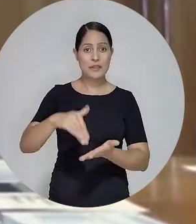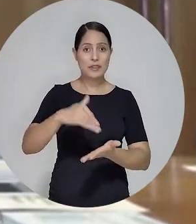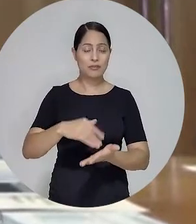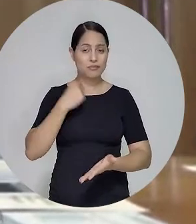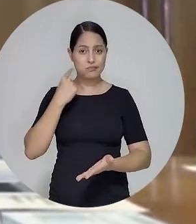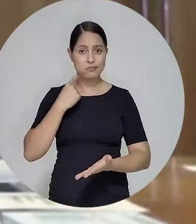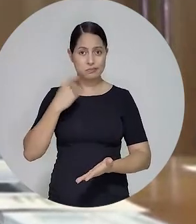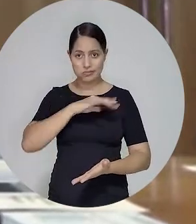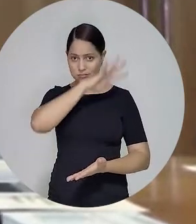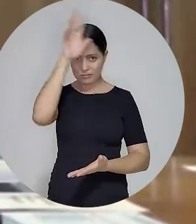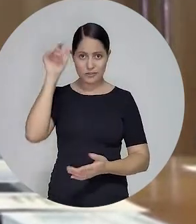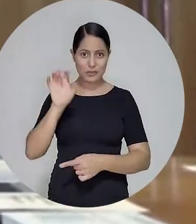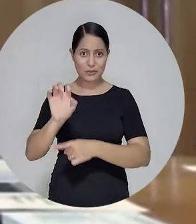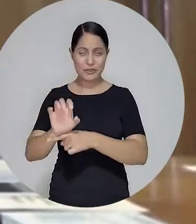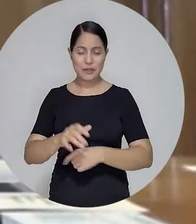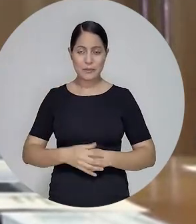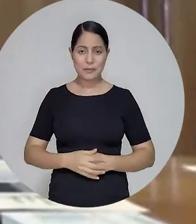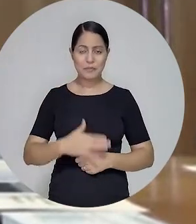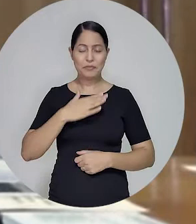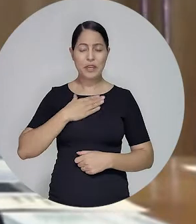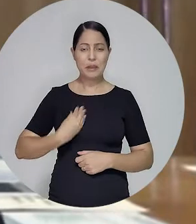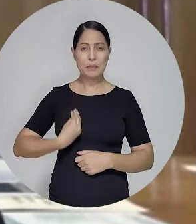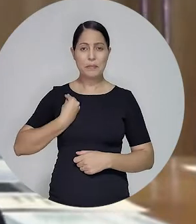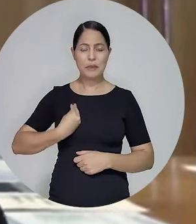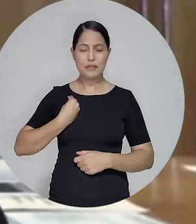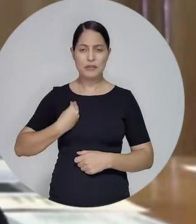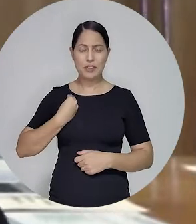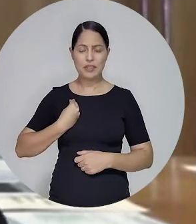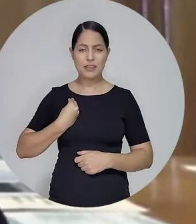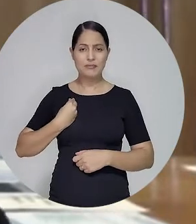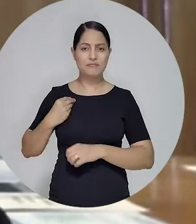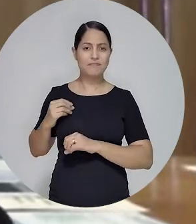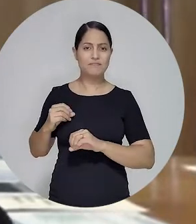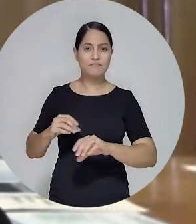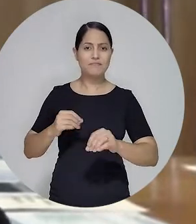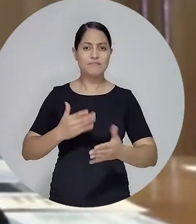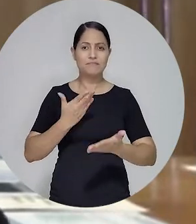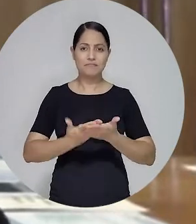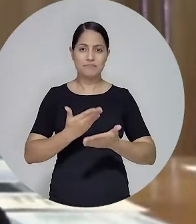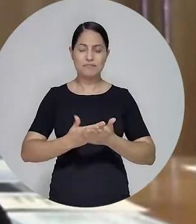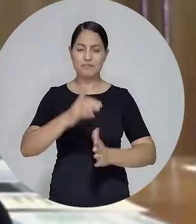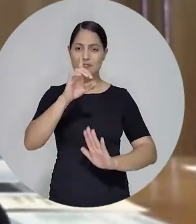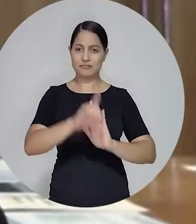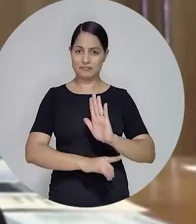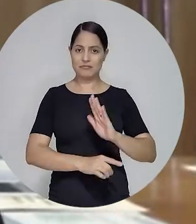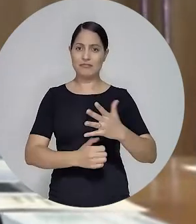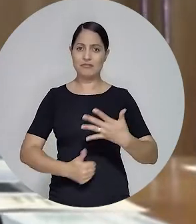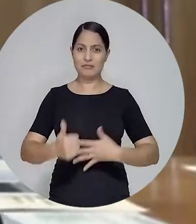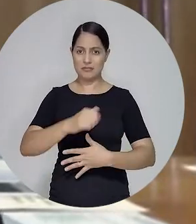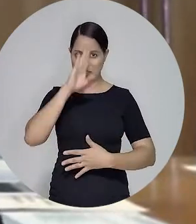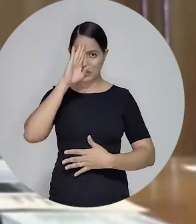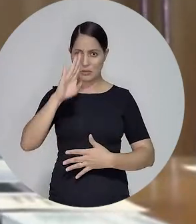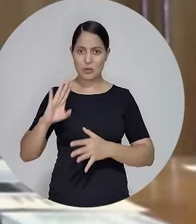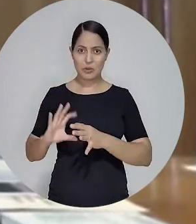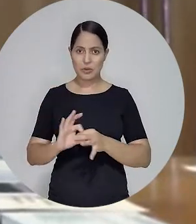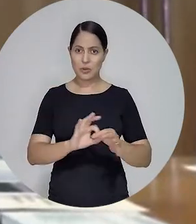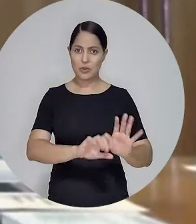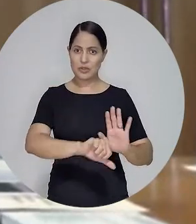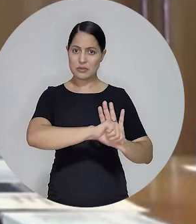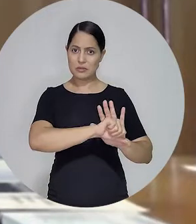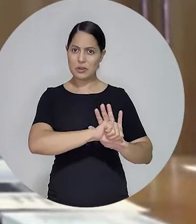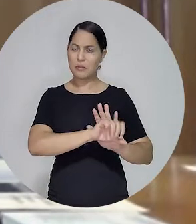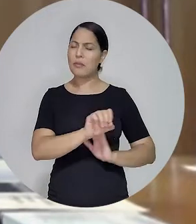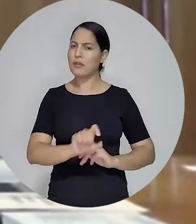do Amazonas. Foi naquele espaço que exerci os meus primeiros passos no direito e iniciei minha carreira, sobretudo na